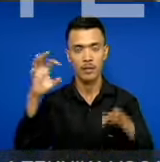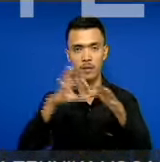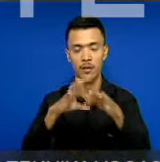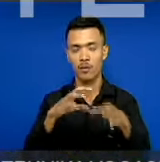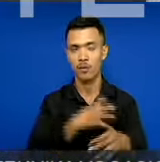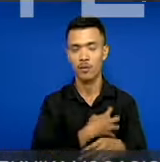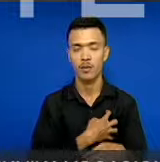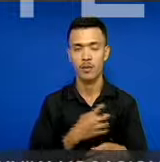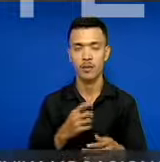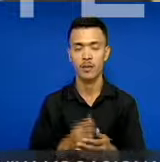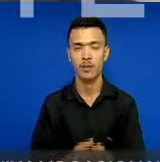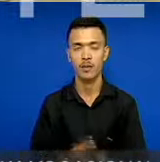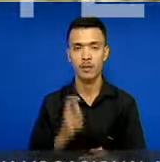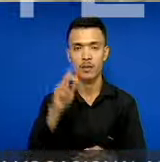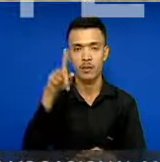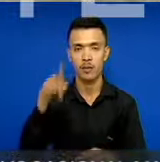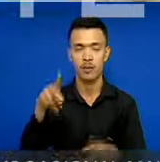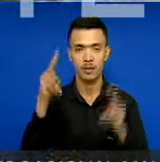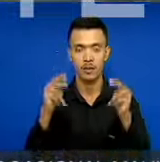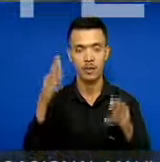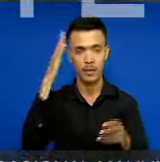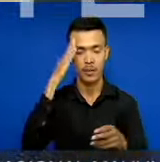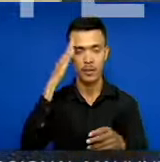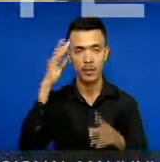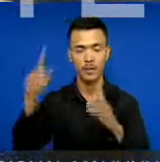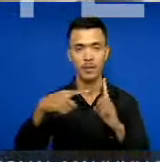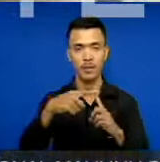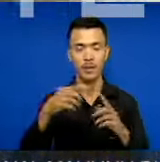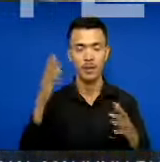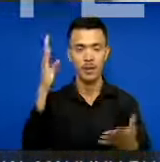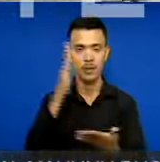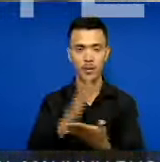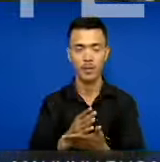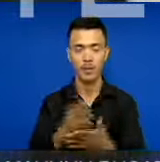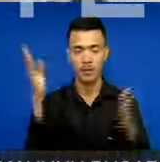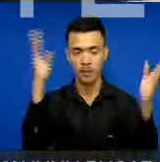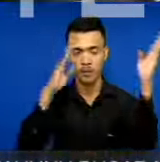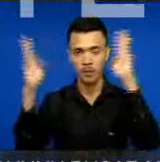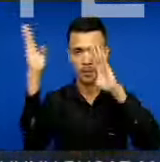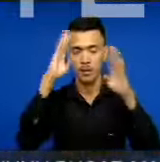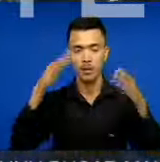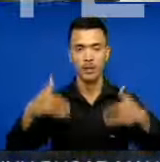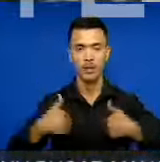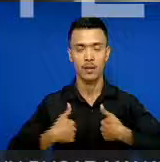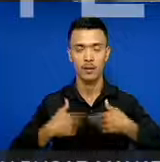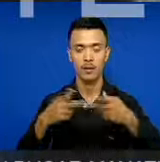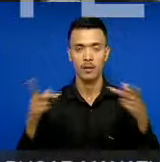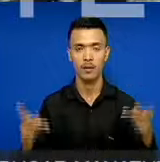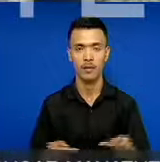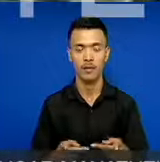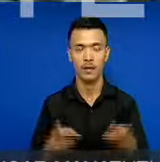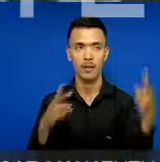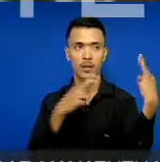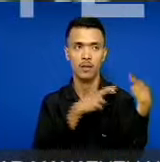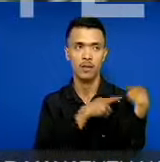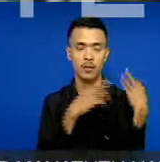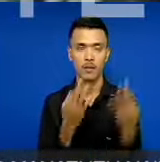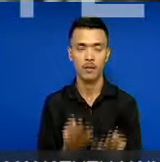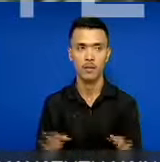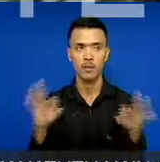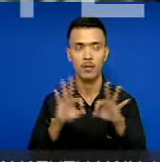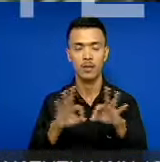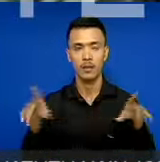Polícia Seção Taksforce tem que dominar tática, banheira, atuação, brutalismo e Terrenu. Tanto papel ainda é bem importante, até